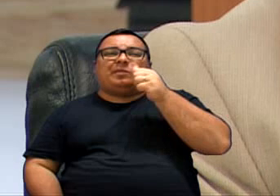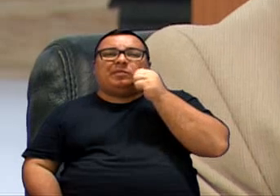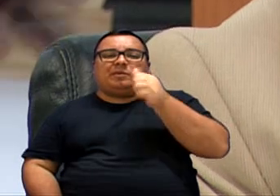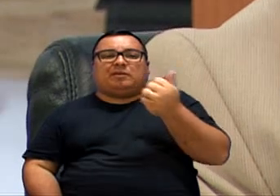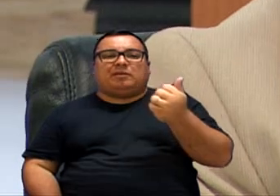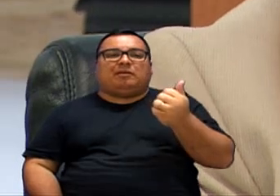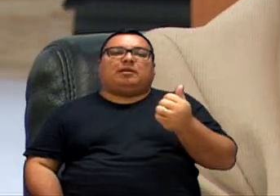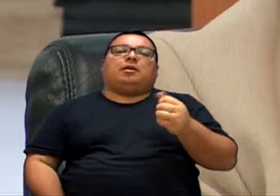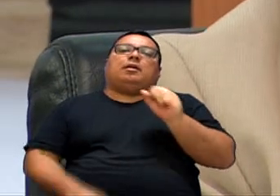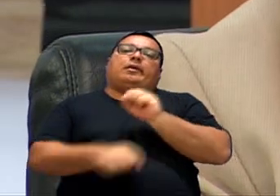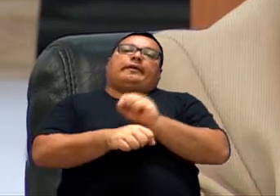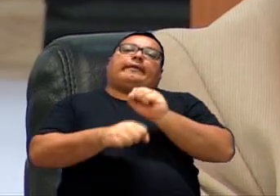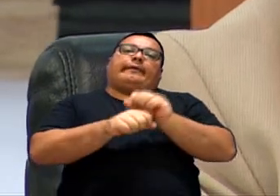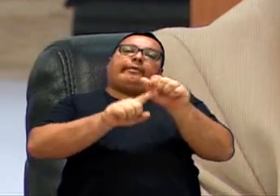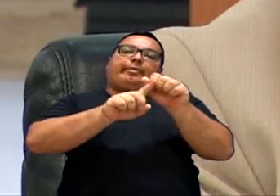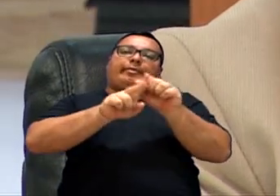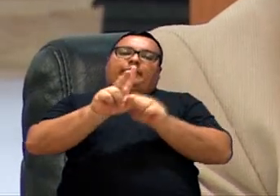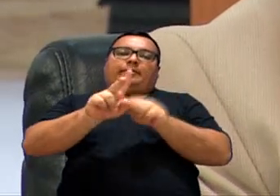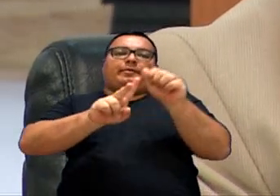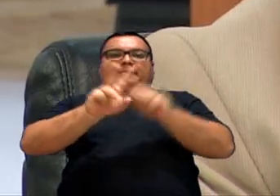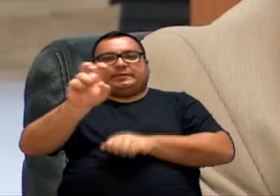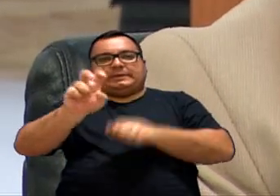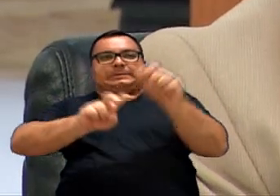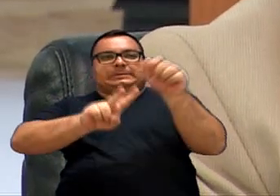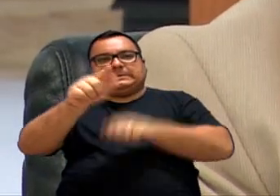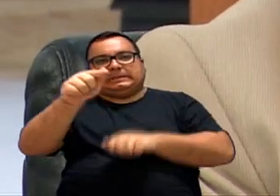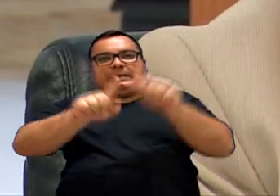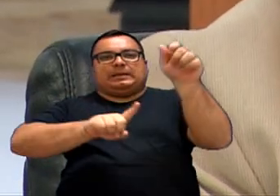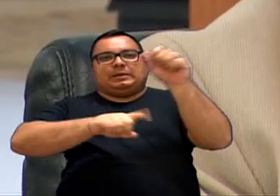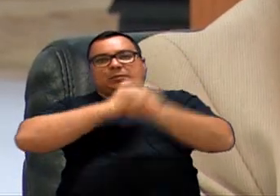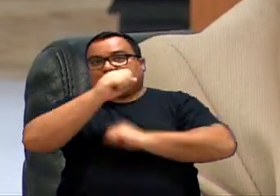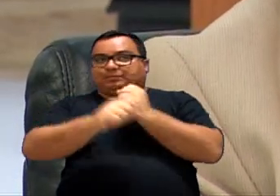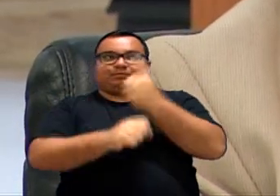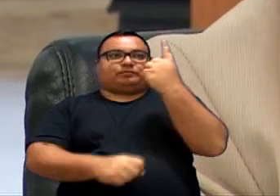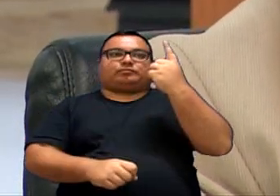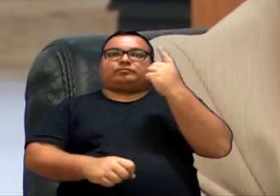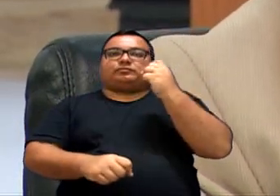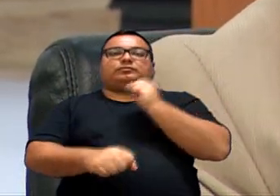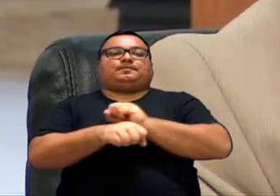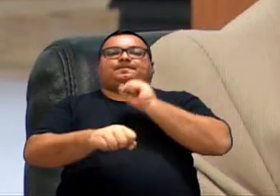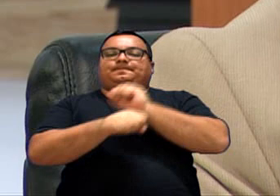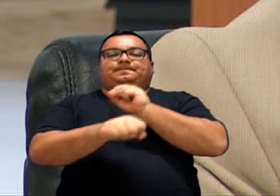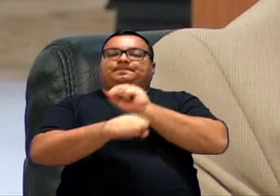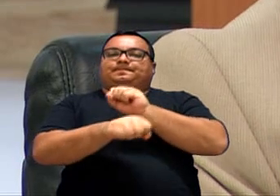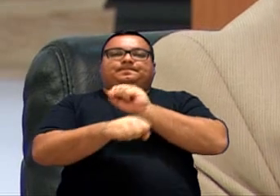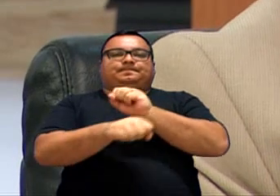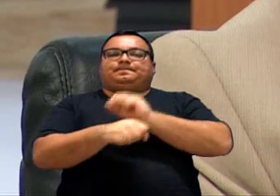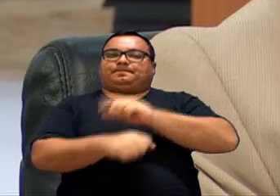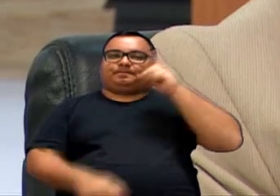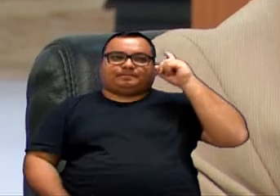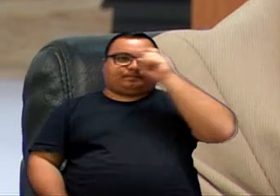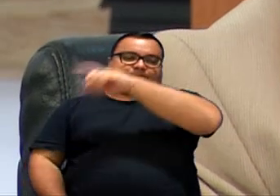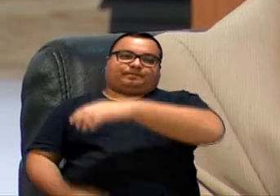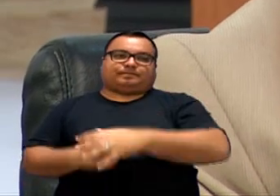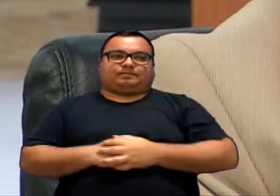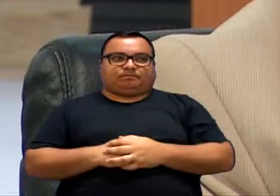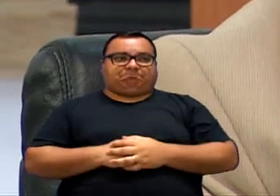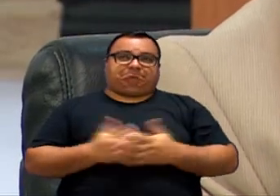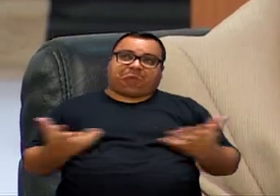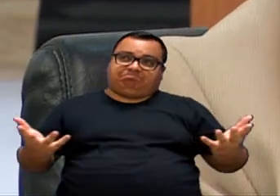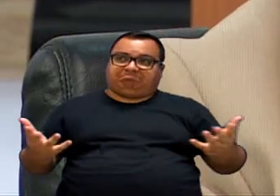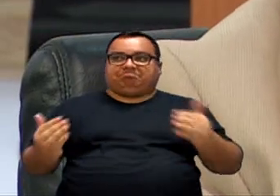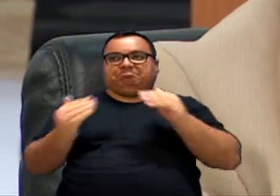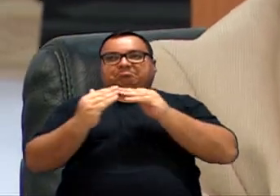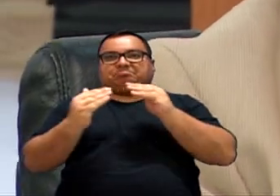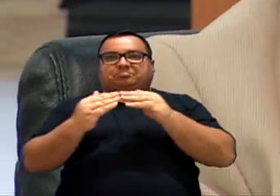3, 4, 5, 6, 7 meses, 1 ano, para ter um procedimento. Uhum. Então, assim, eu não sei qual é a dificuldade de se arrumar,